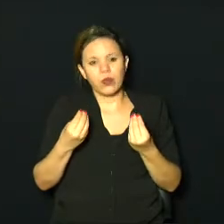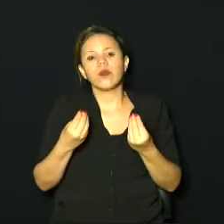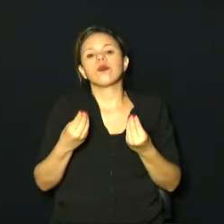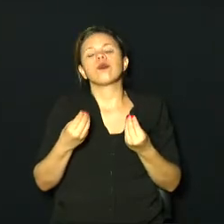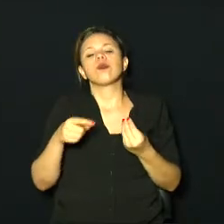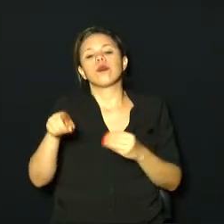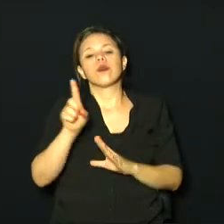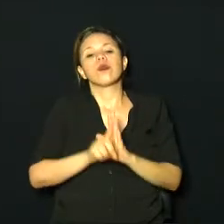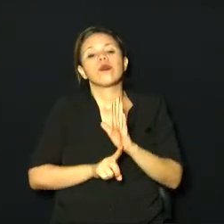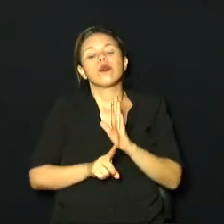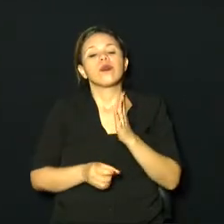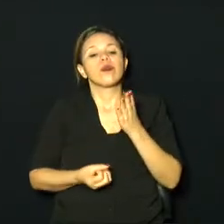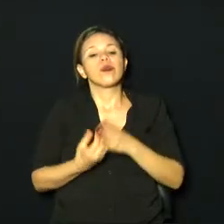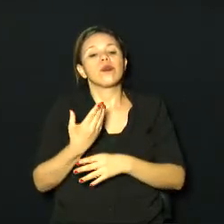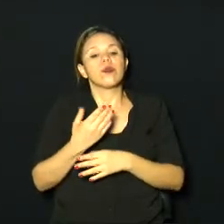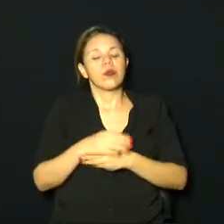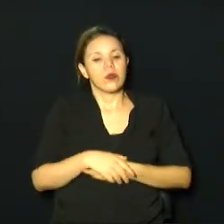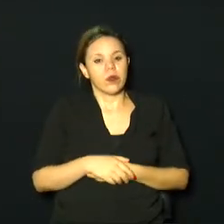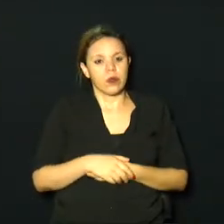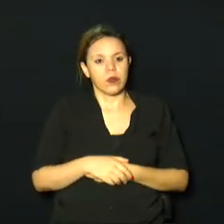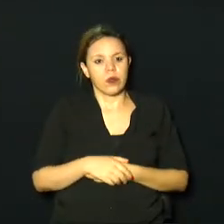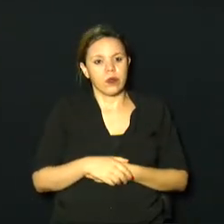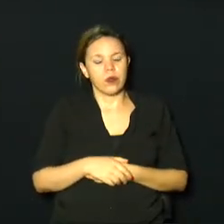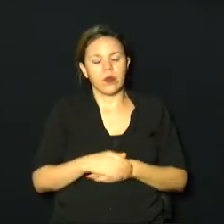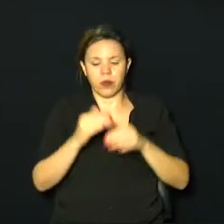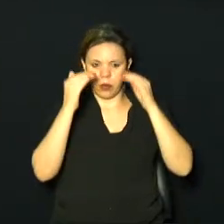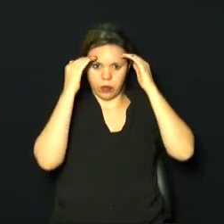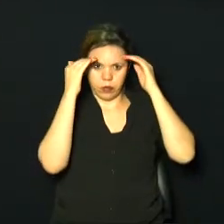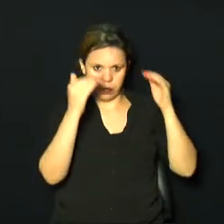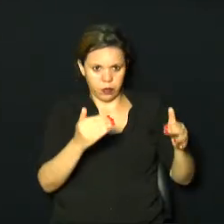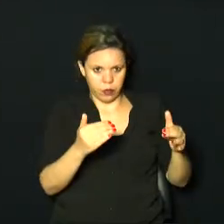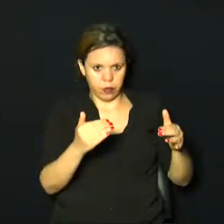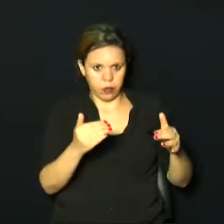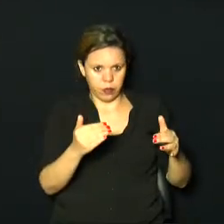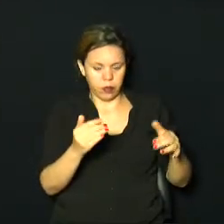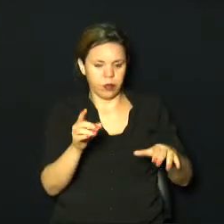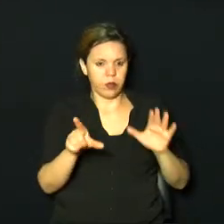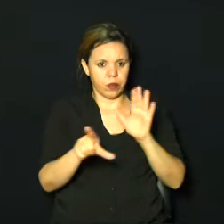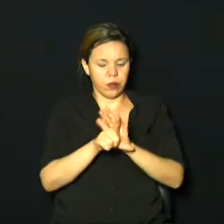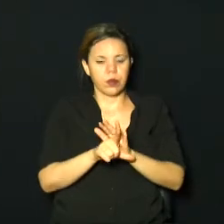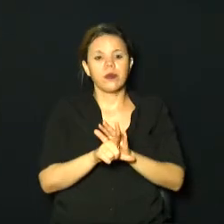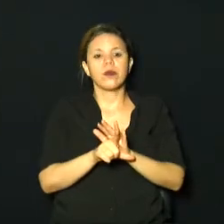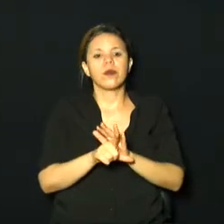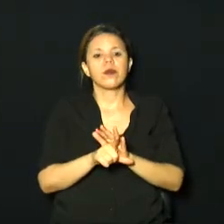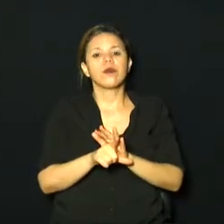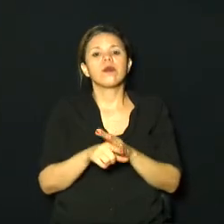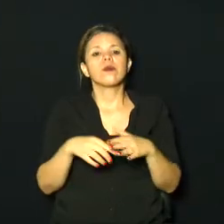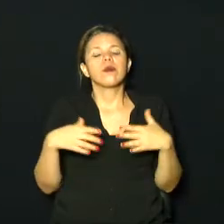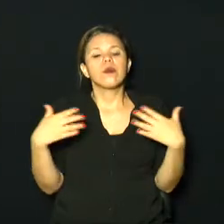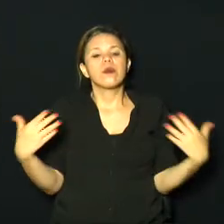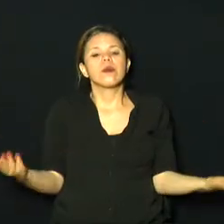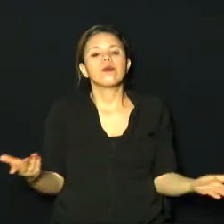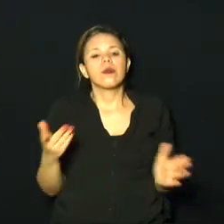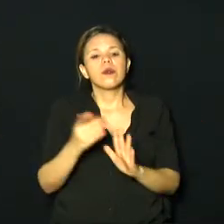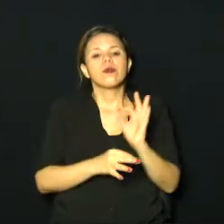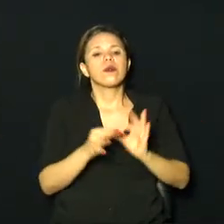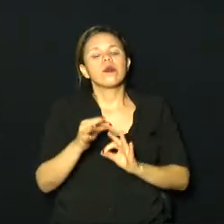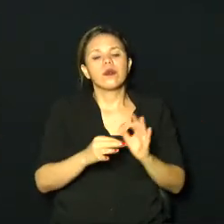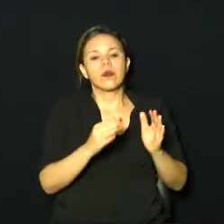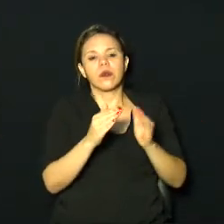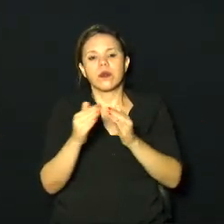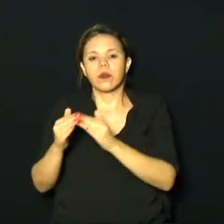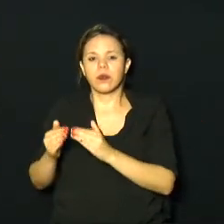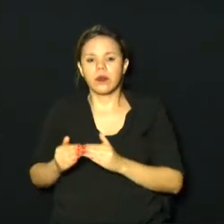esse direito seja cumprido. Está lá, está na lei. Cadê os projetos